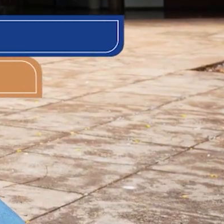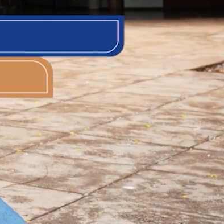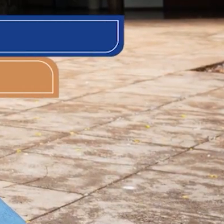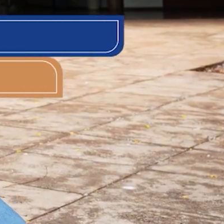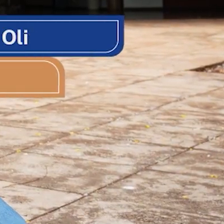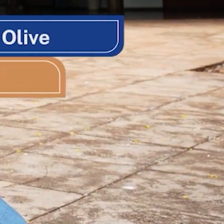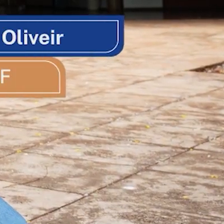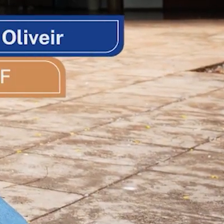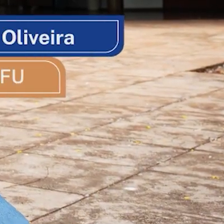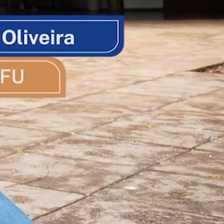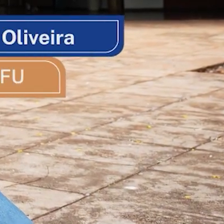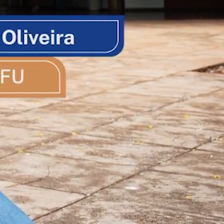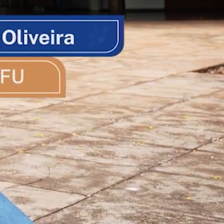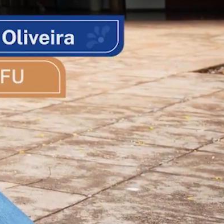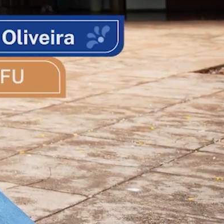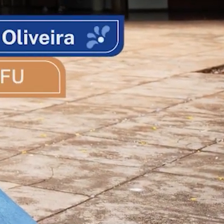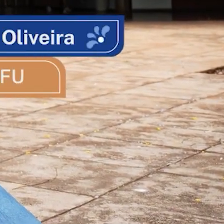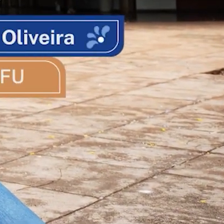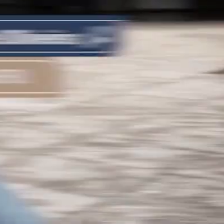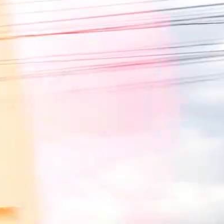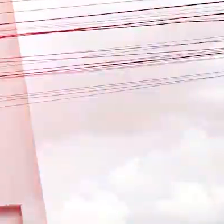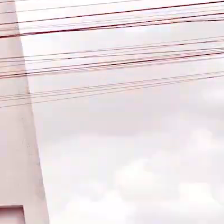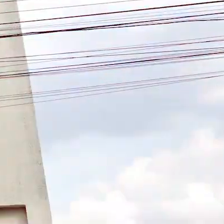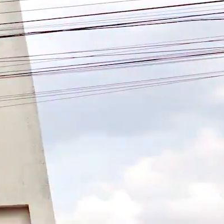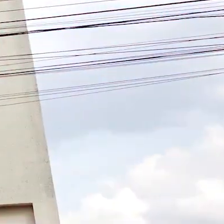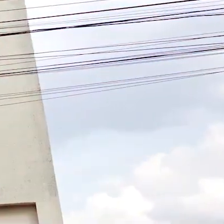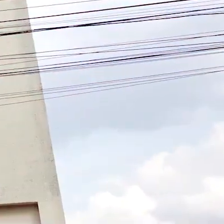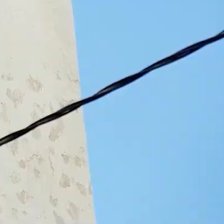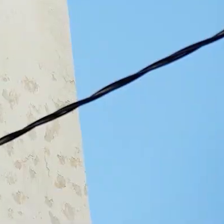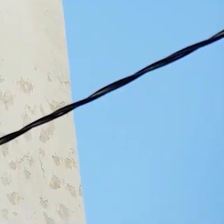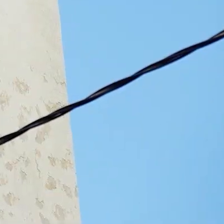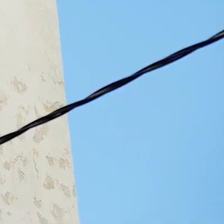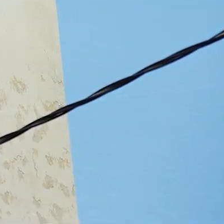Uma universidade é feita de pessoas.